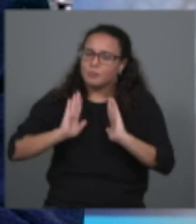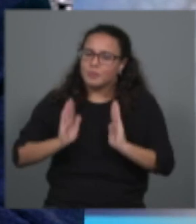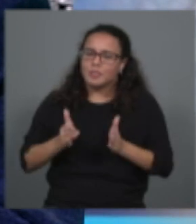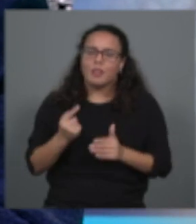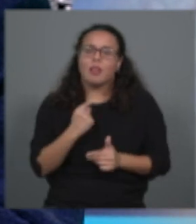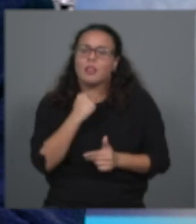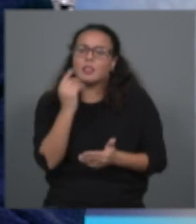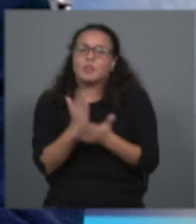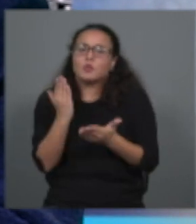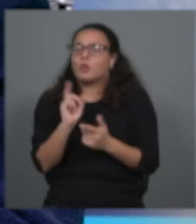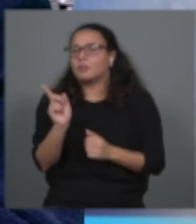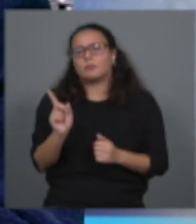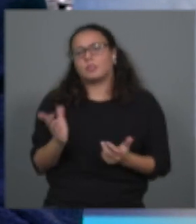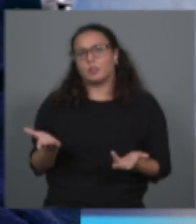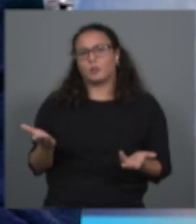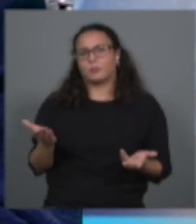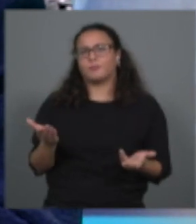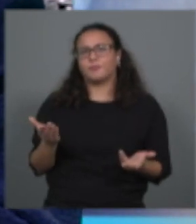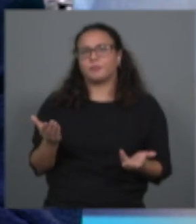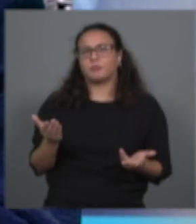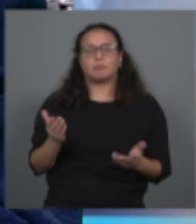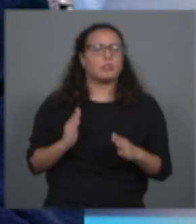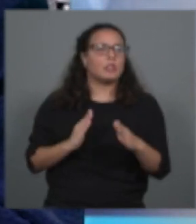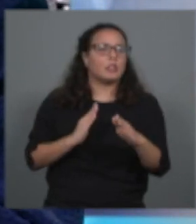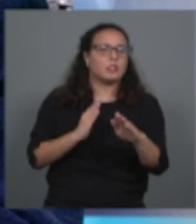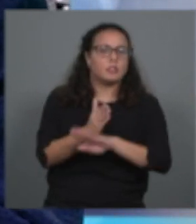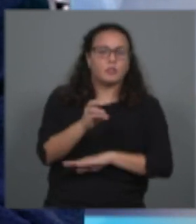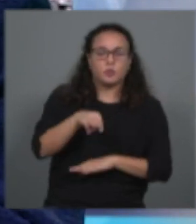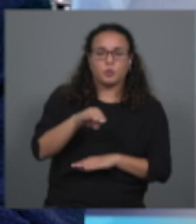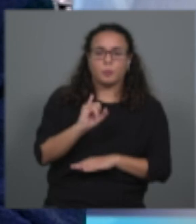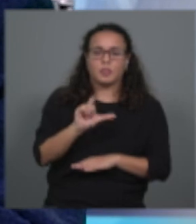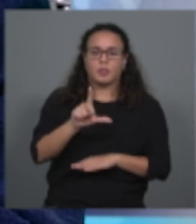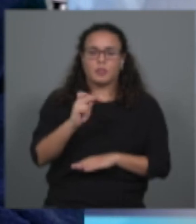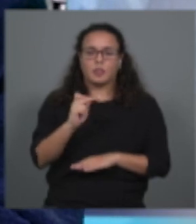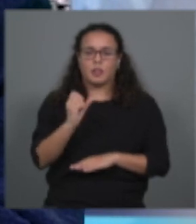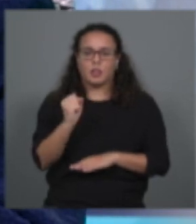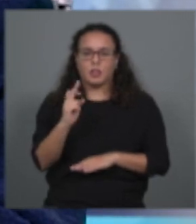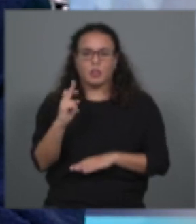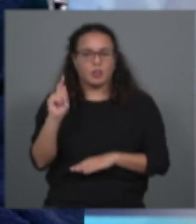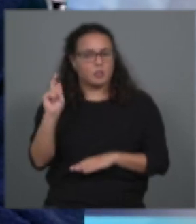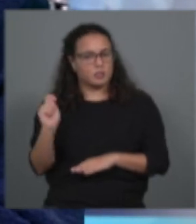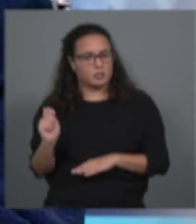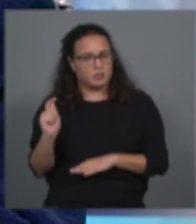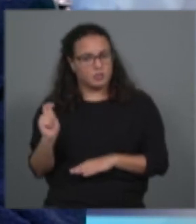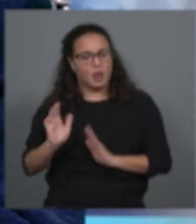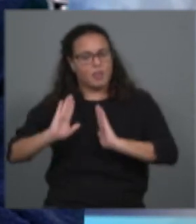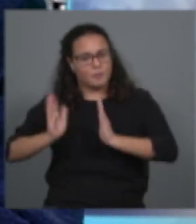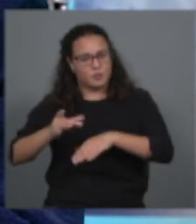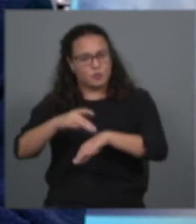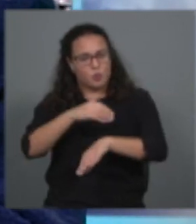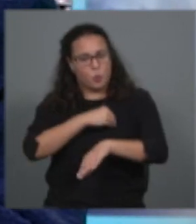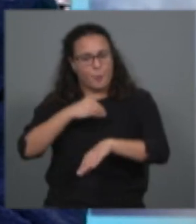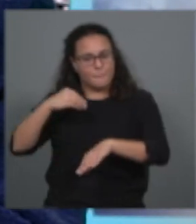porventura da ação de Deus através de um milagre, então é preciso mesmo que haja um médico que testemunhe,